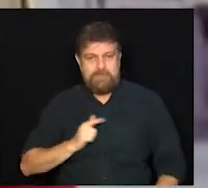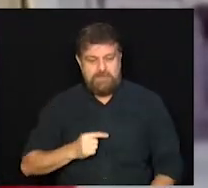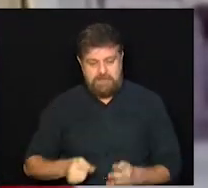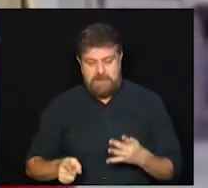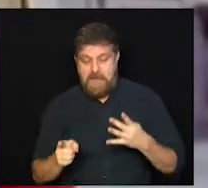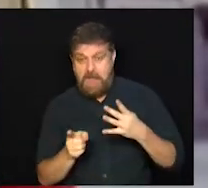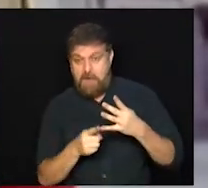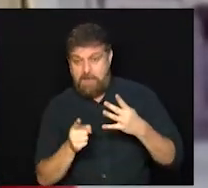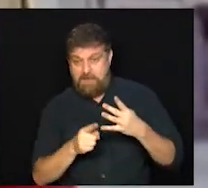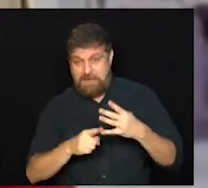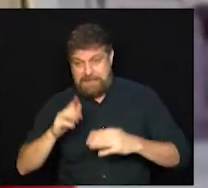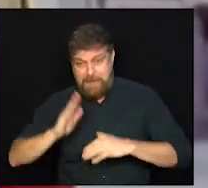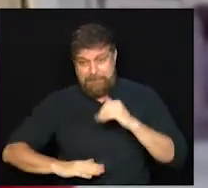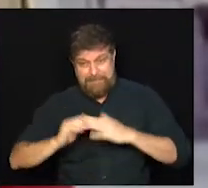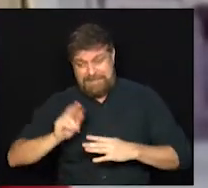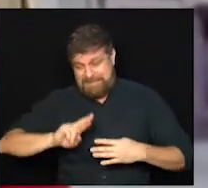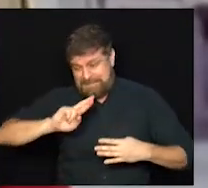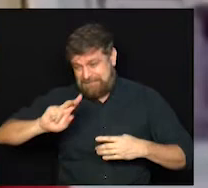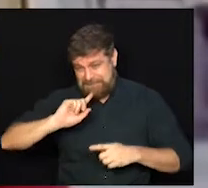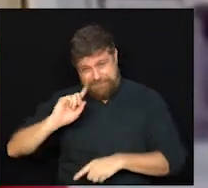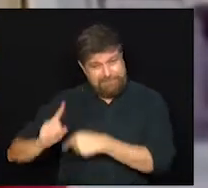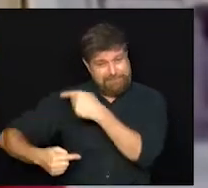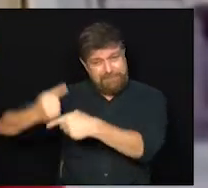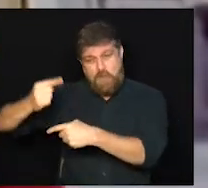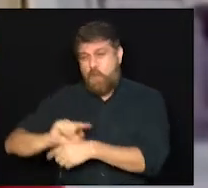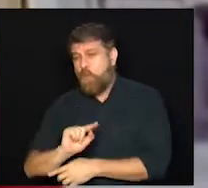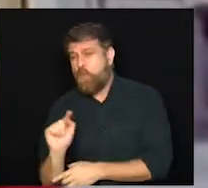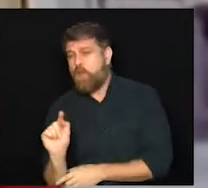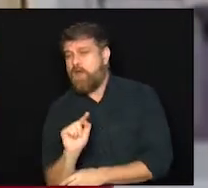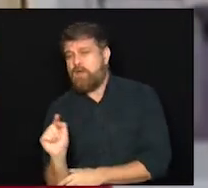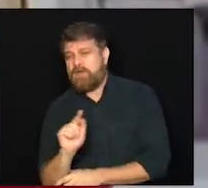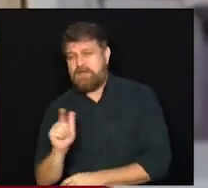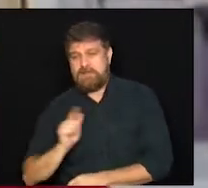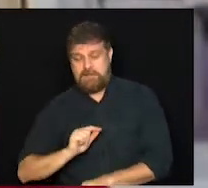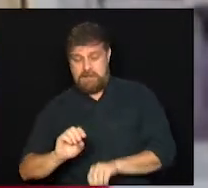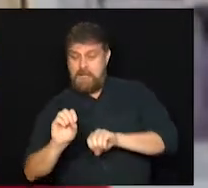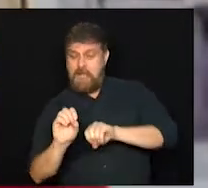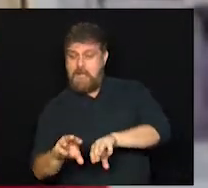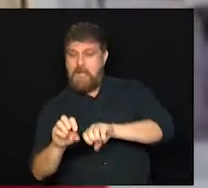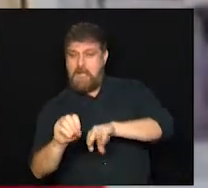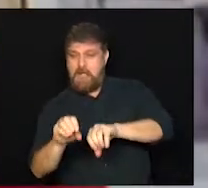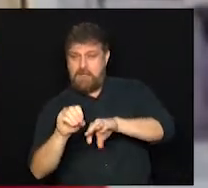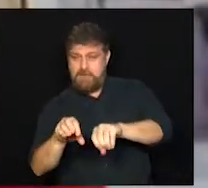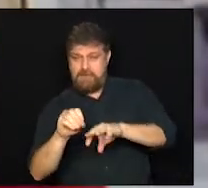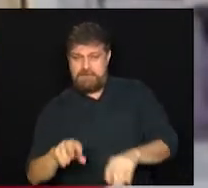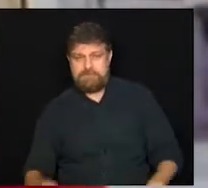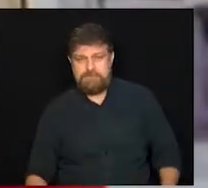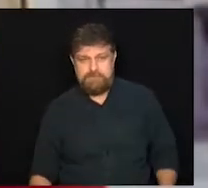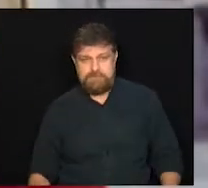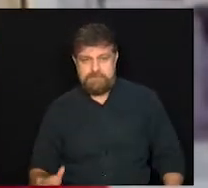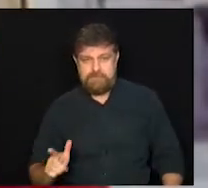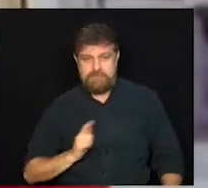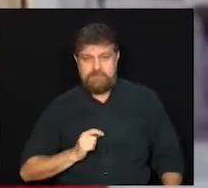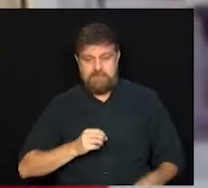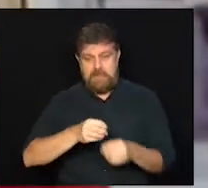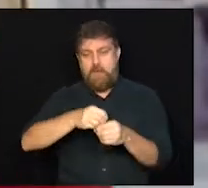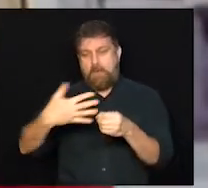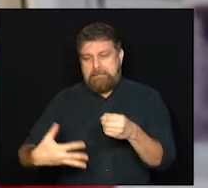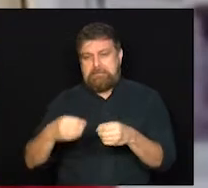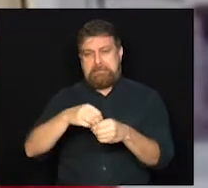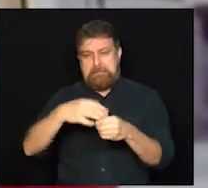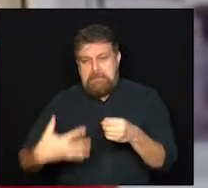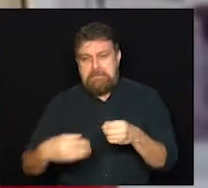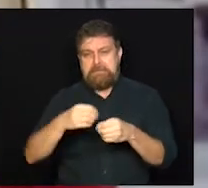faz diferença é que a educação puramente conteudista,